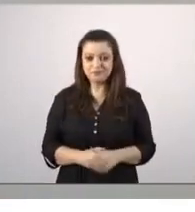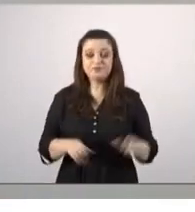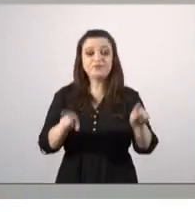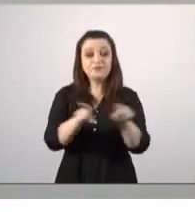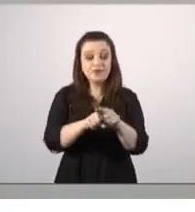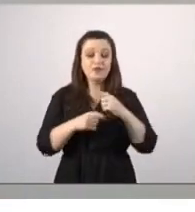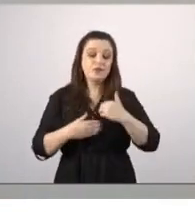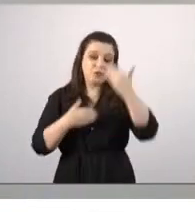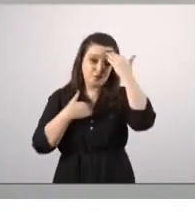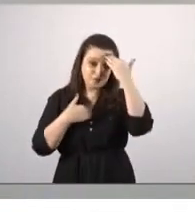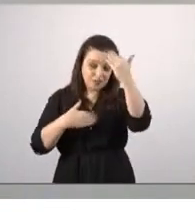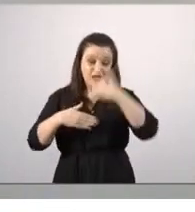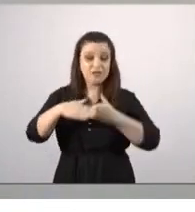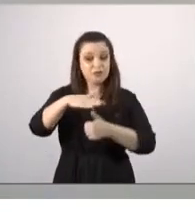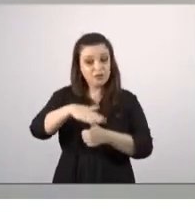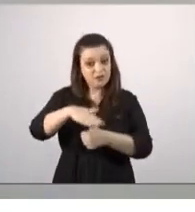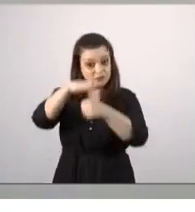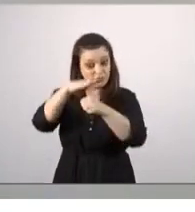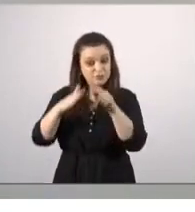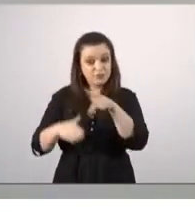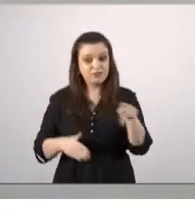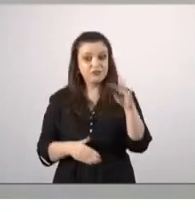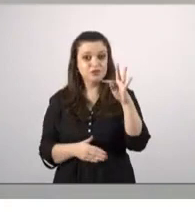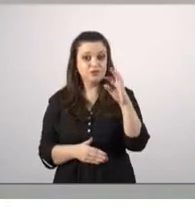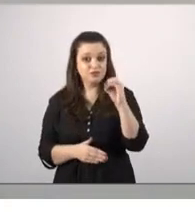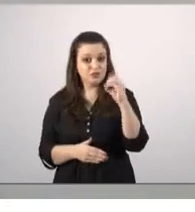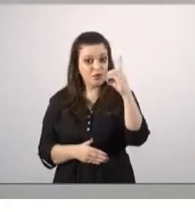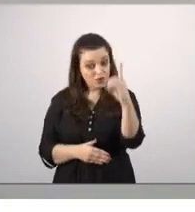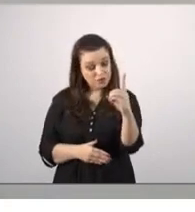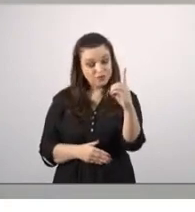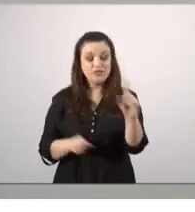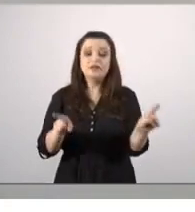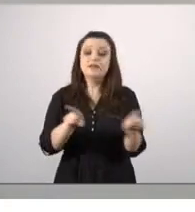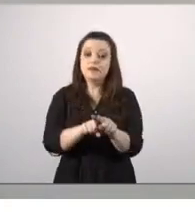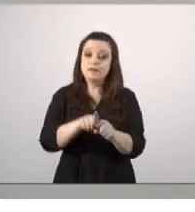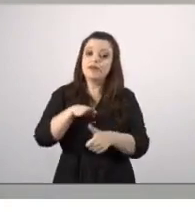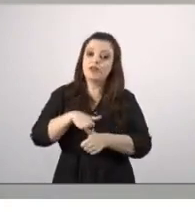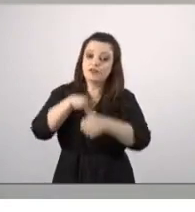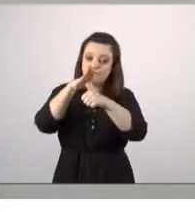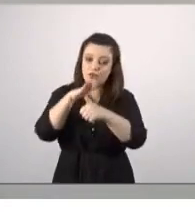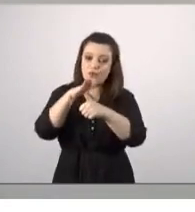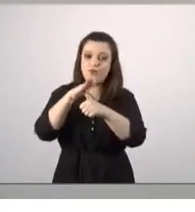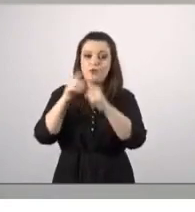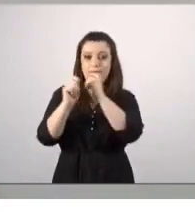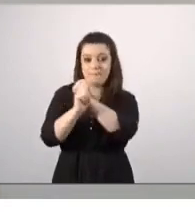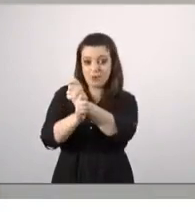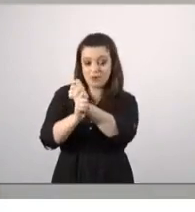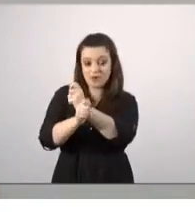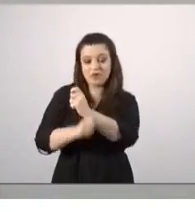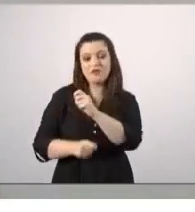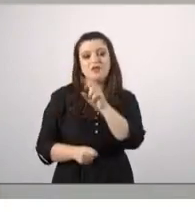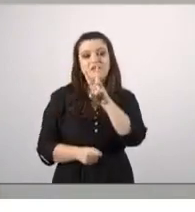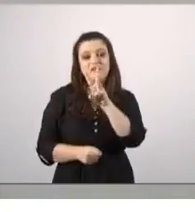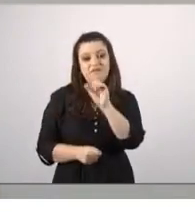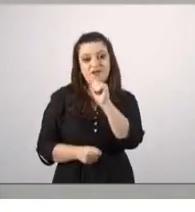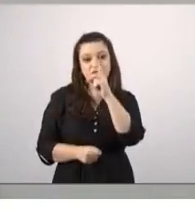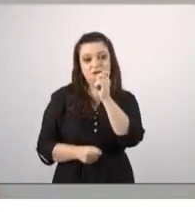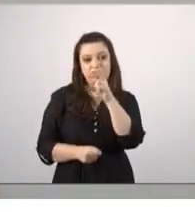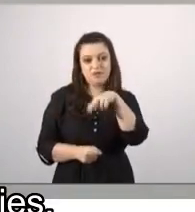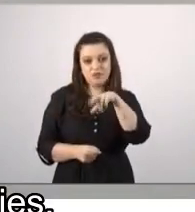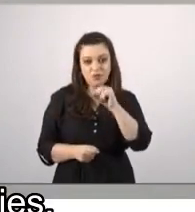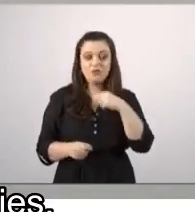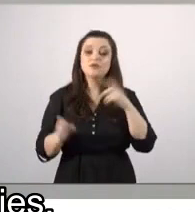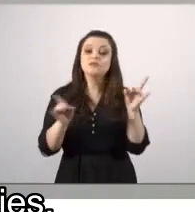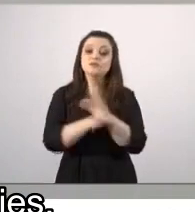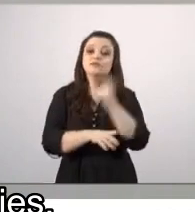Agradecemos ao reitor da Kent State University, Todd Dyer, com Ida Puck, Valdemiro Gremsky, por terem topado realizar essa parceria